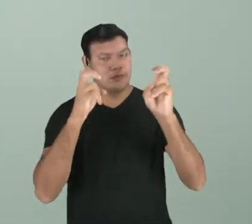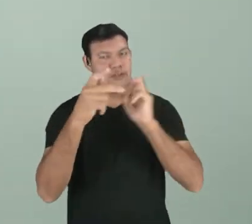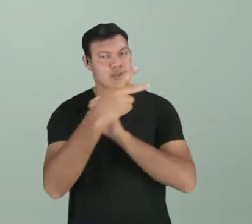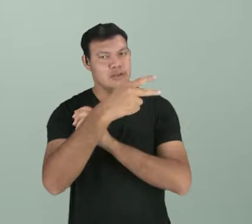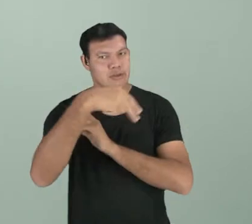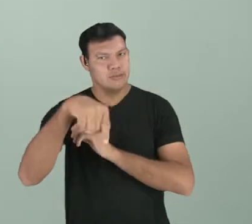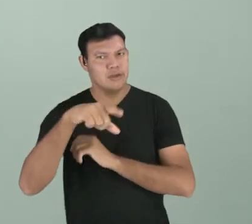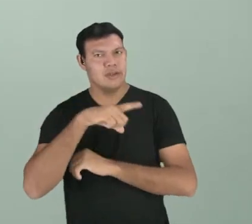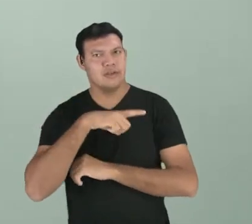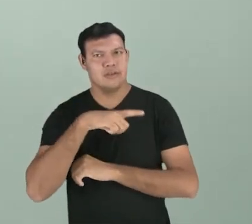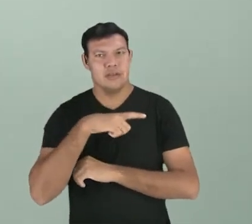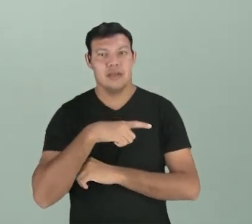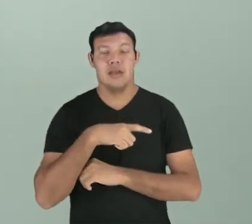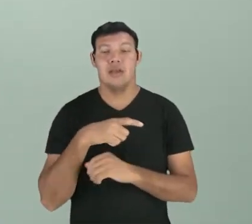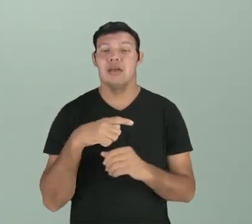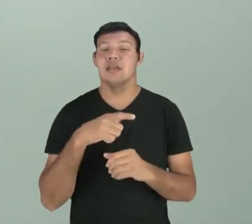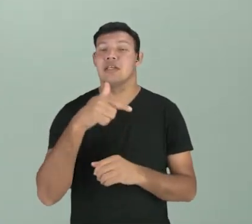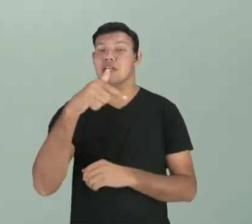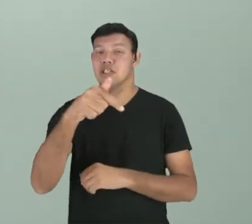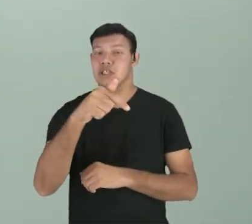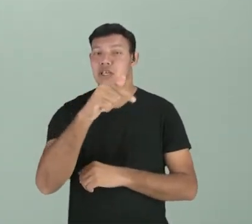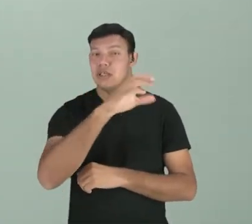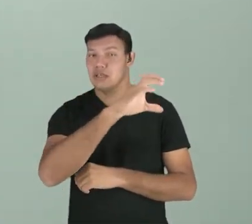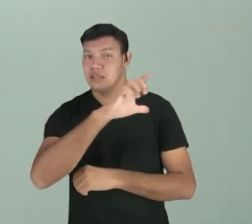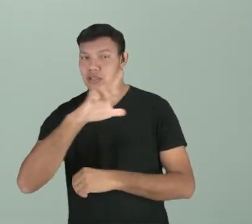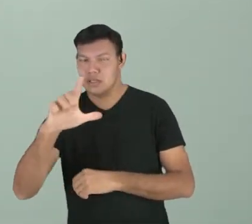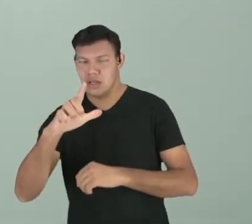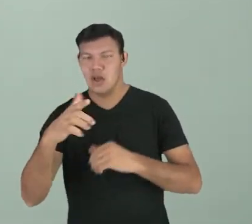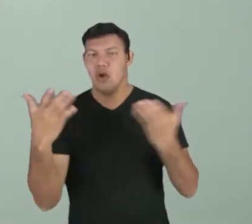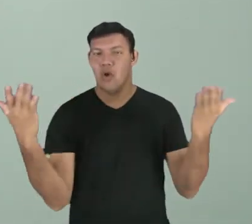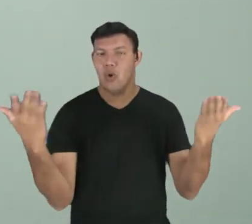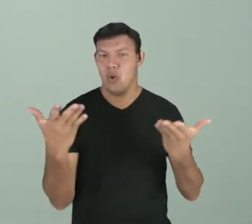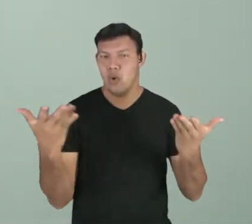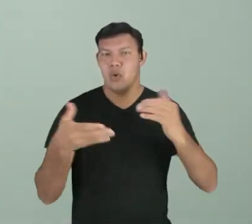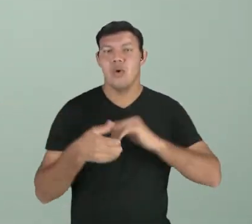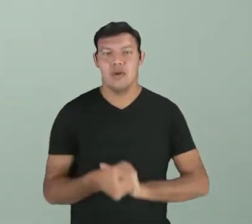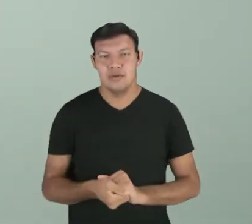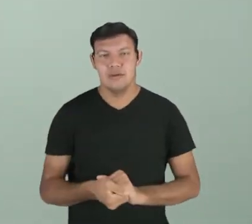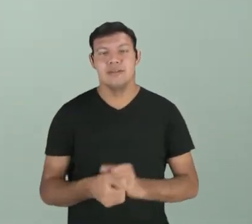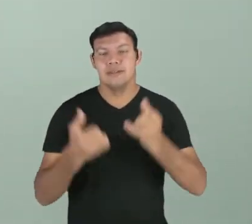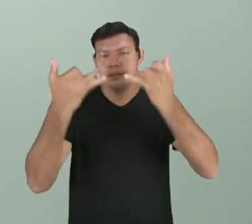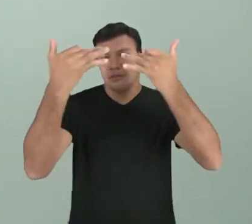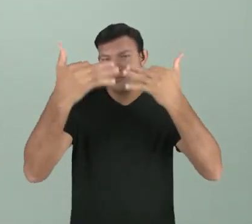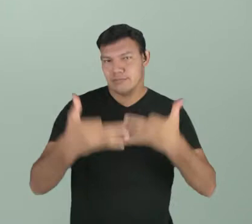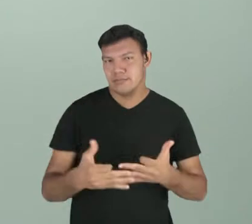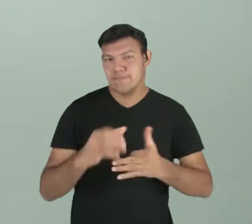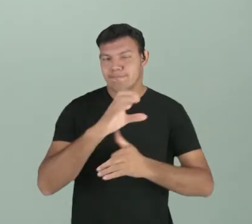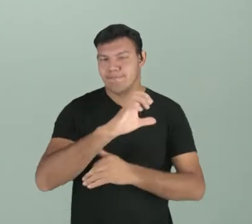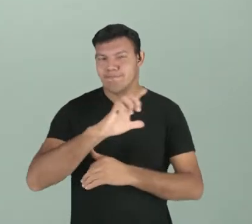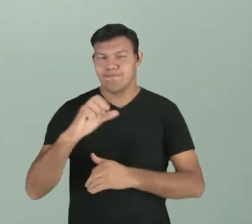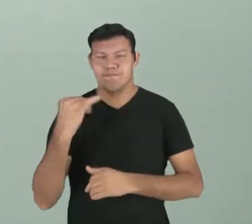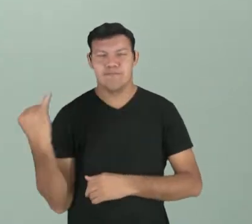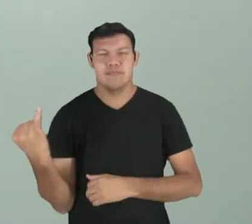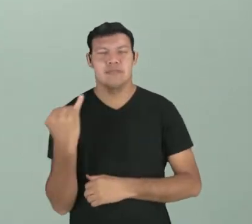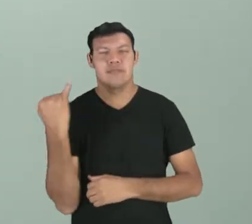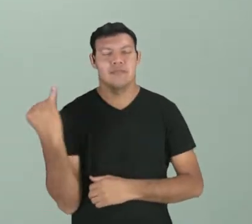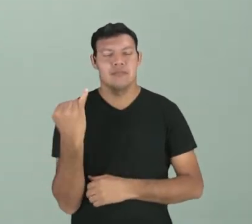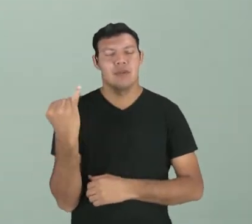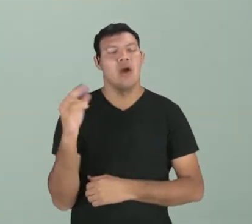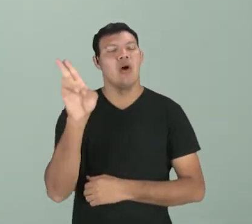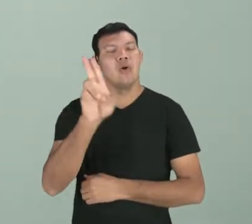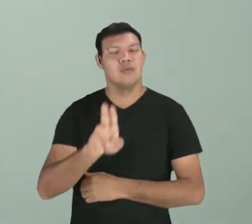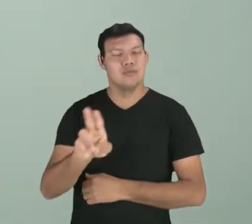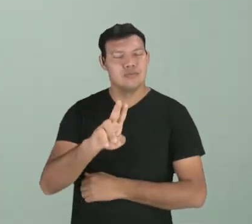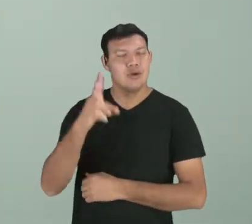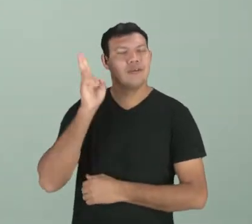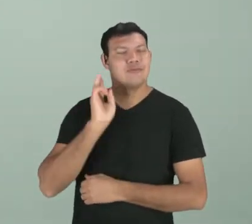7 classificações. Hoje nós vamos falar de uma classificação tão importante, né, que você vai utilizar muito